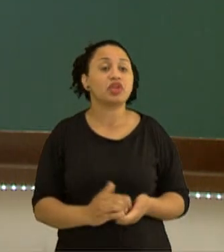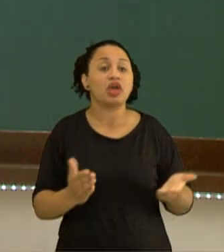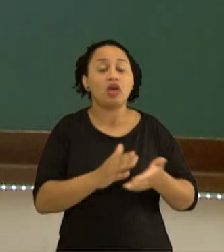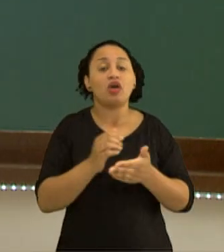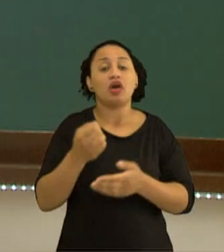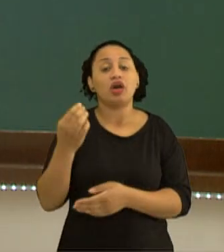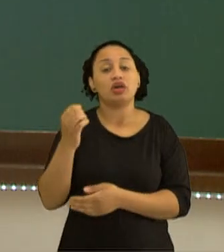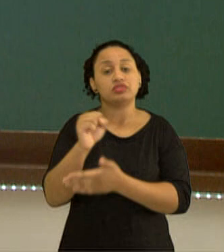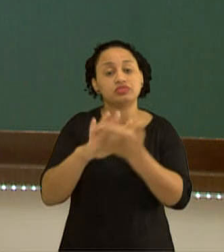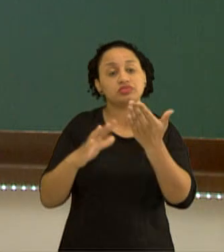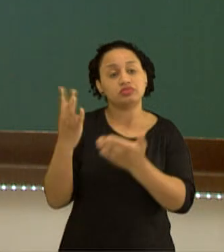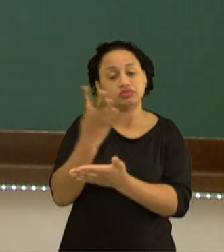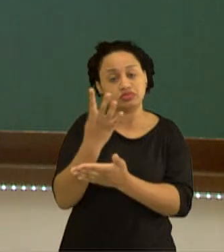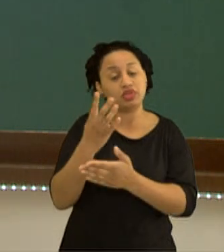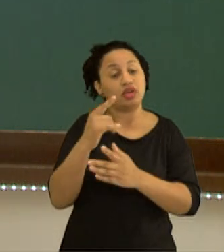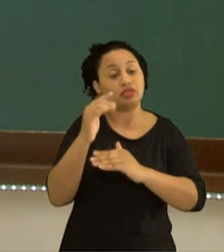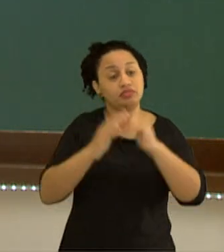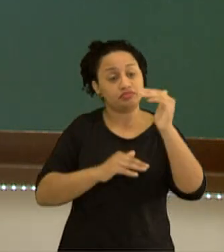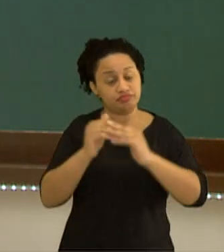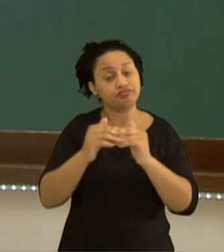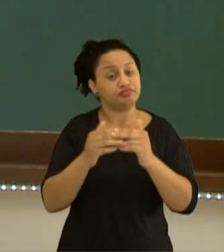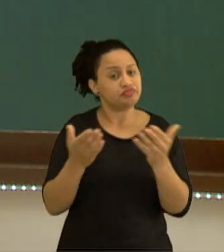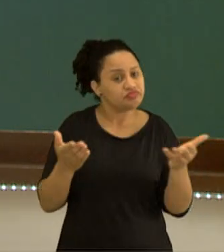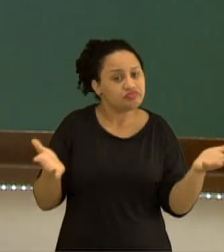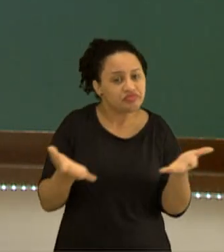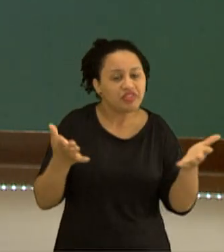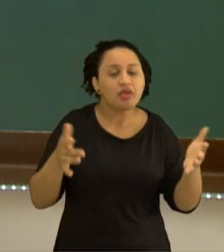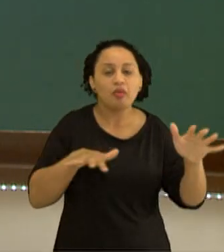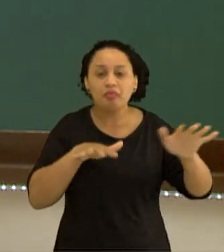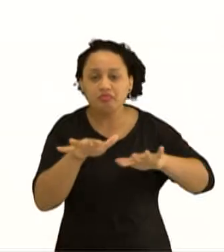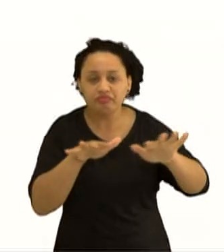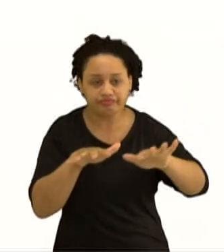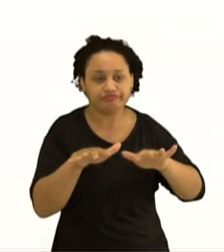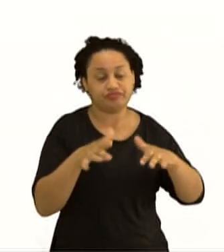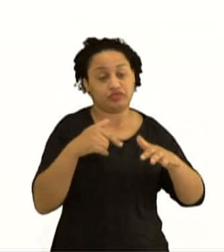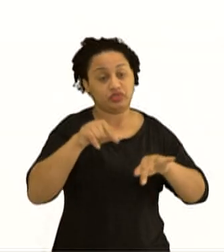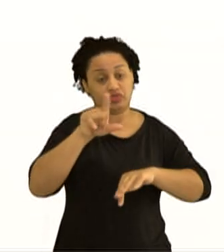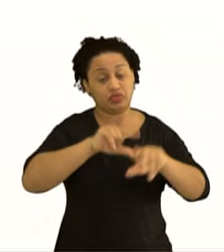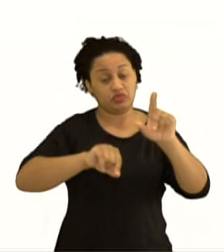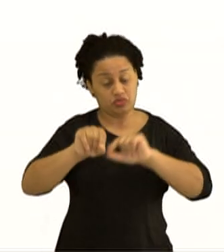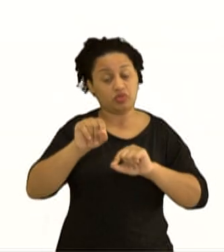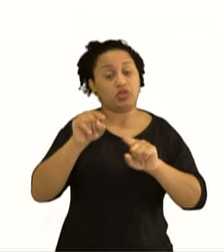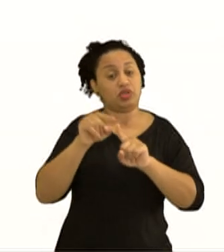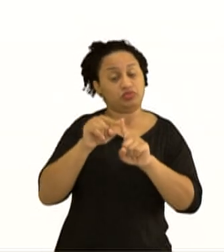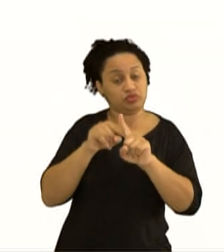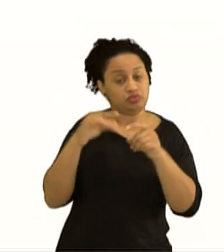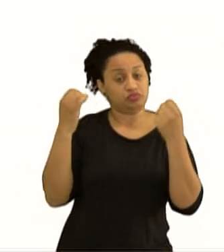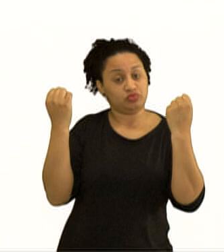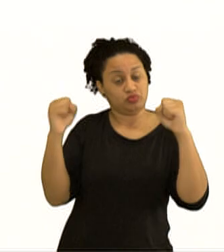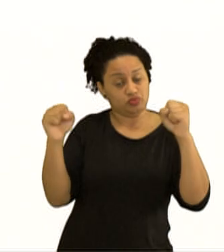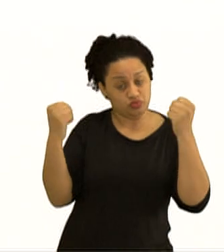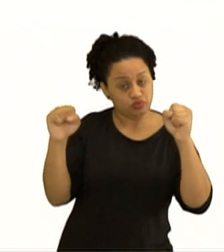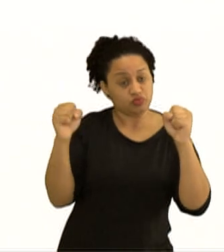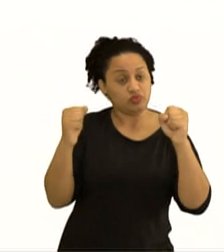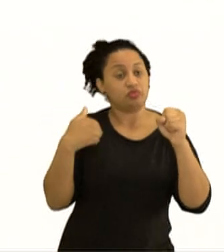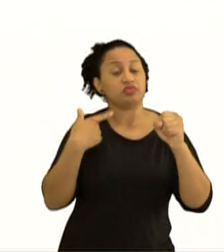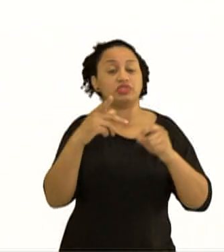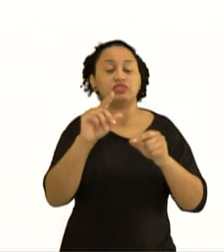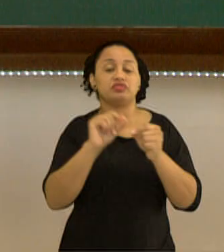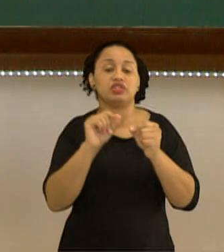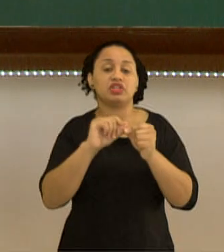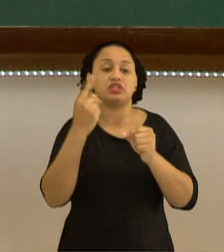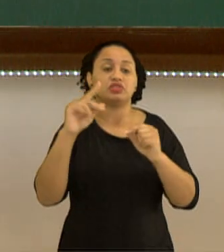prática. Se exercite, vamos escolher, né, uma ginástica de condicionamento físico para realizar aí na sua